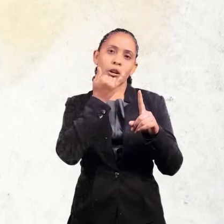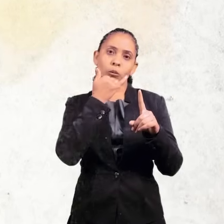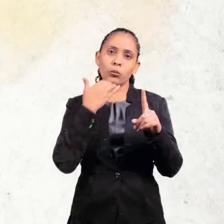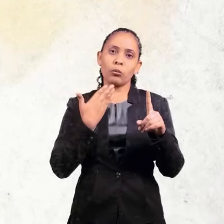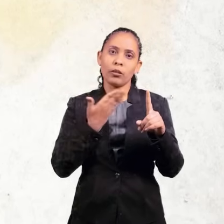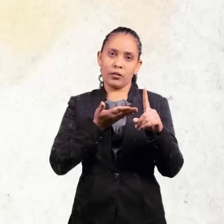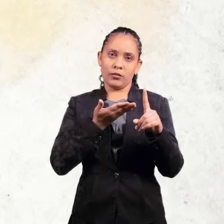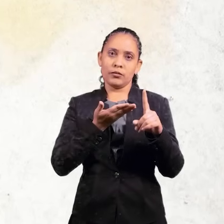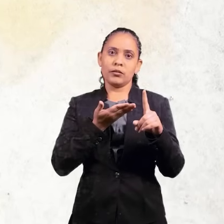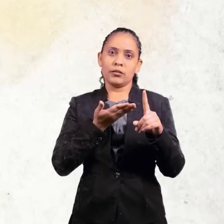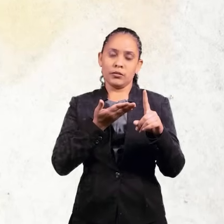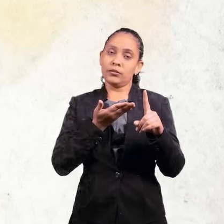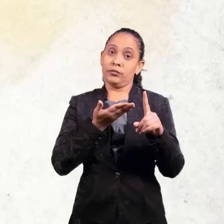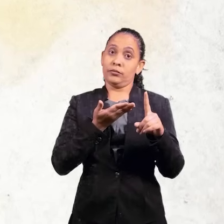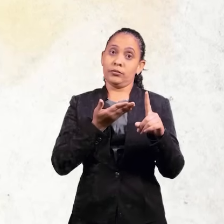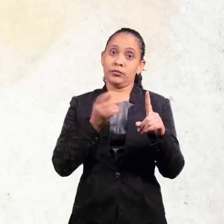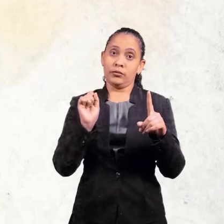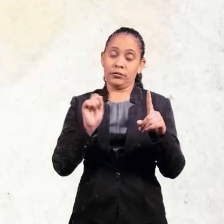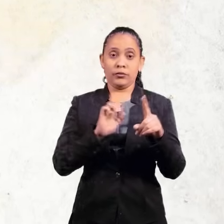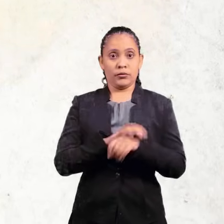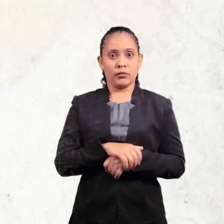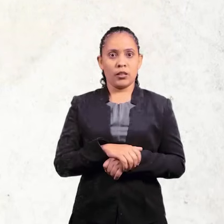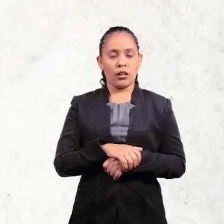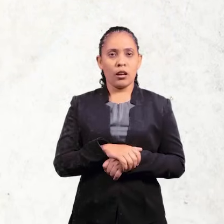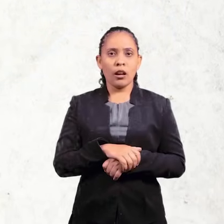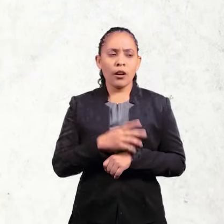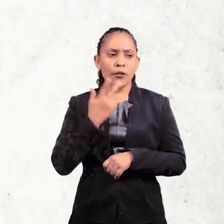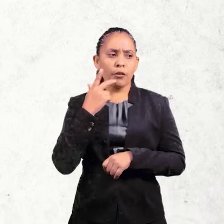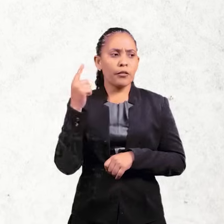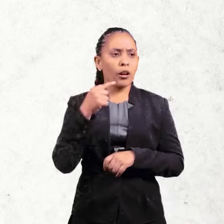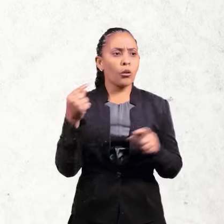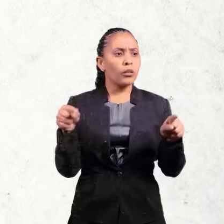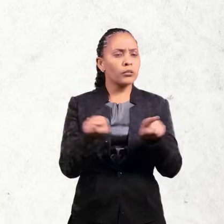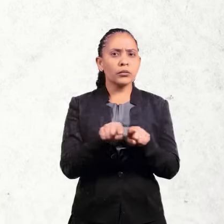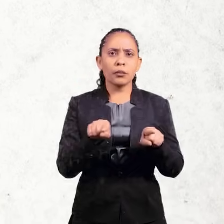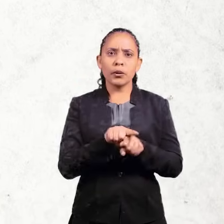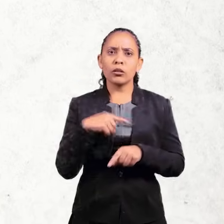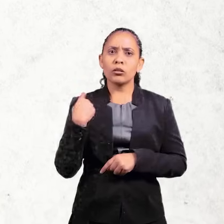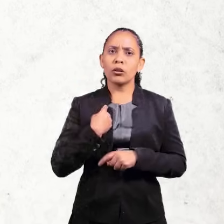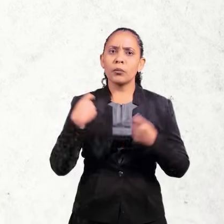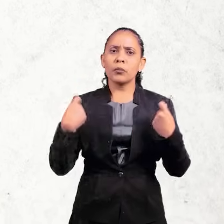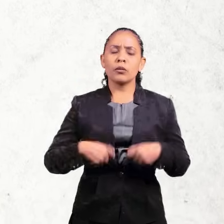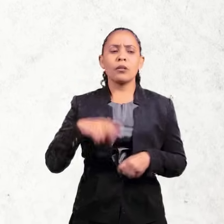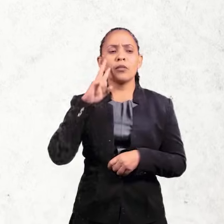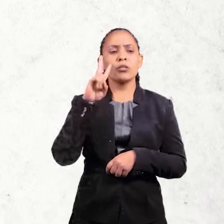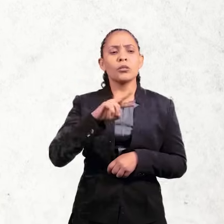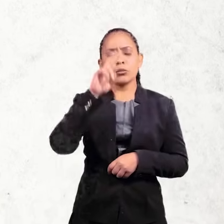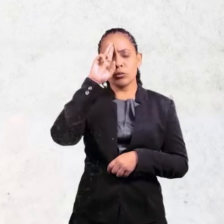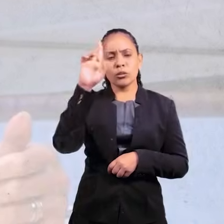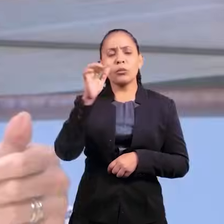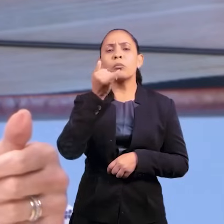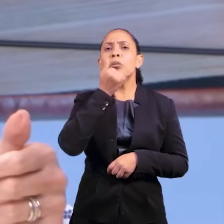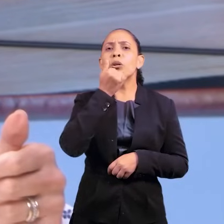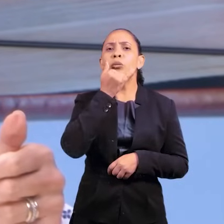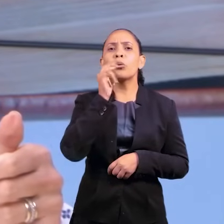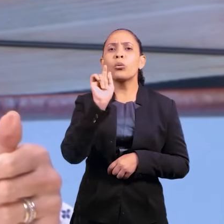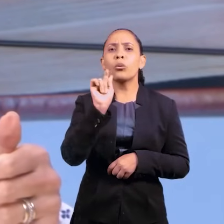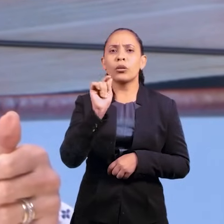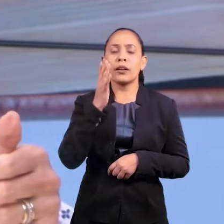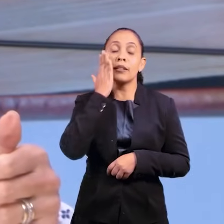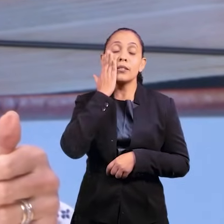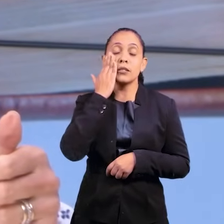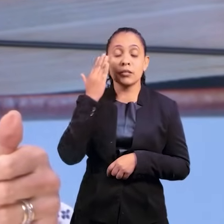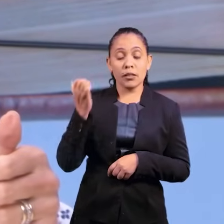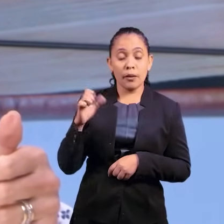que fazem. O Estevão falou isso também. E muitas vezes nós precisamos ver, o Senhor nos perdoa, fala assim, o Senhor nos perdoa